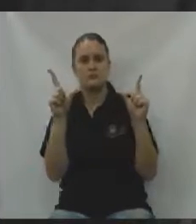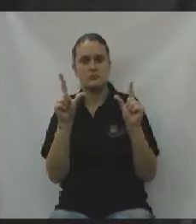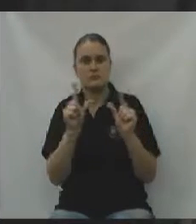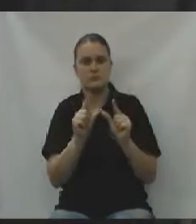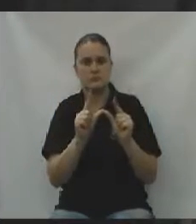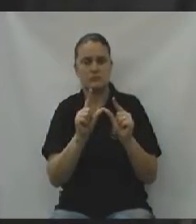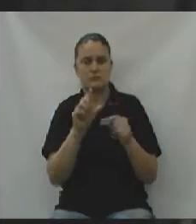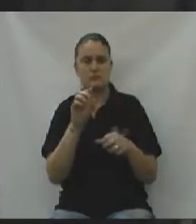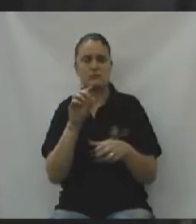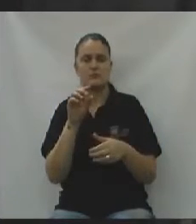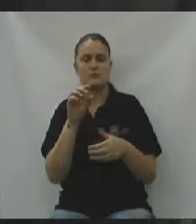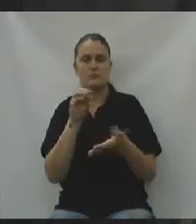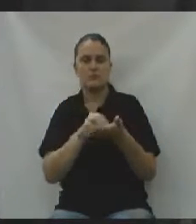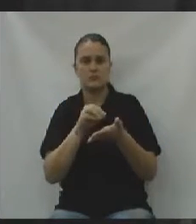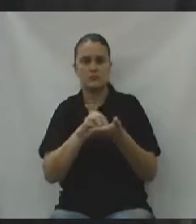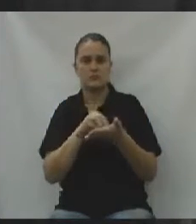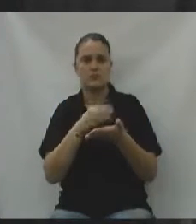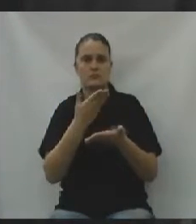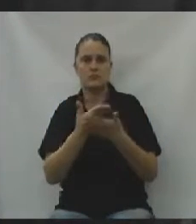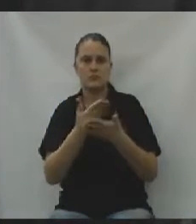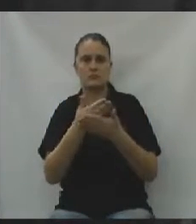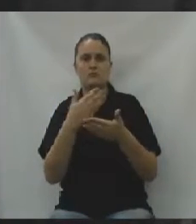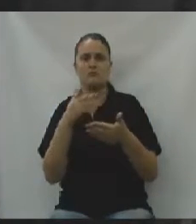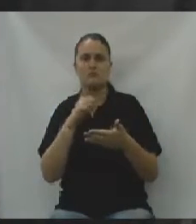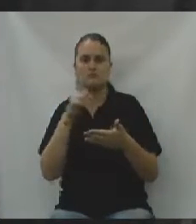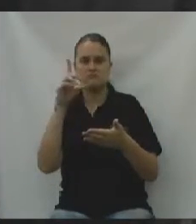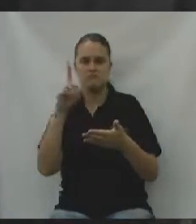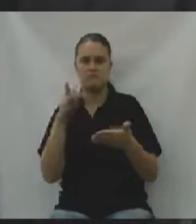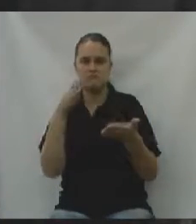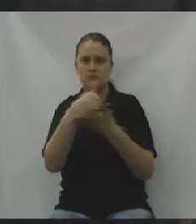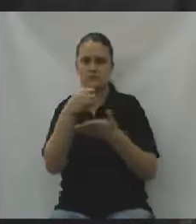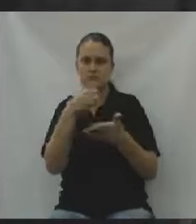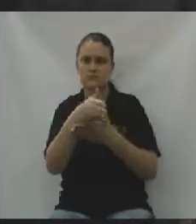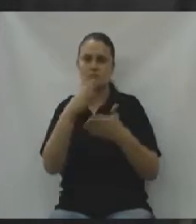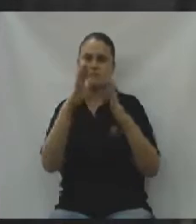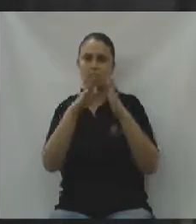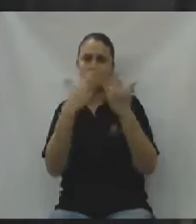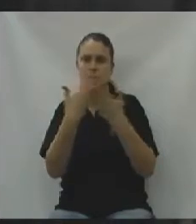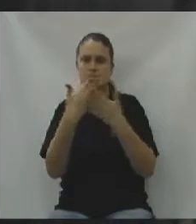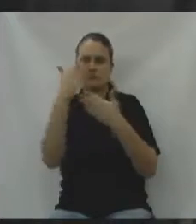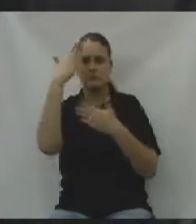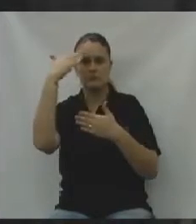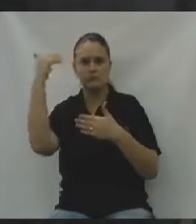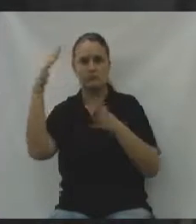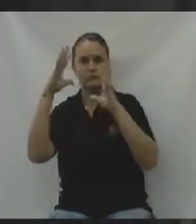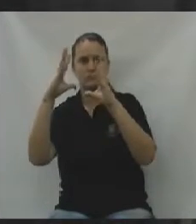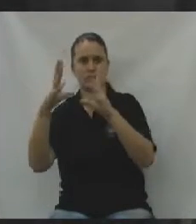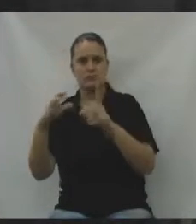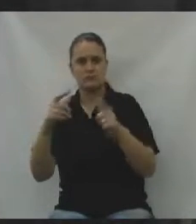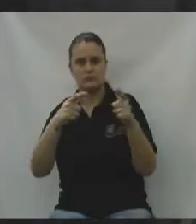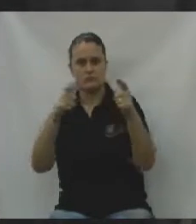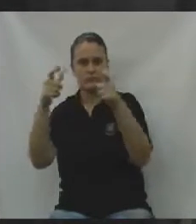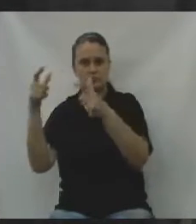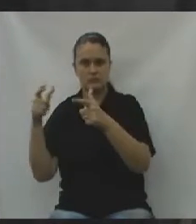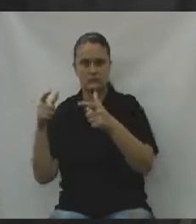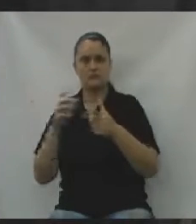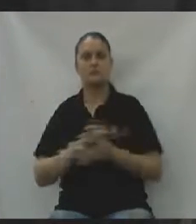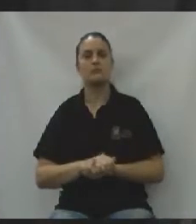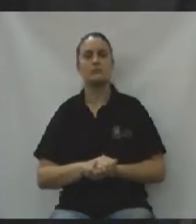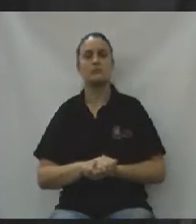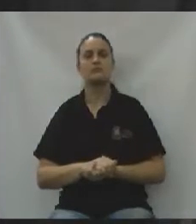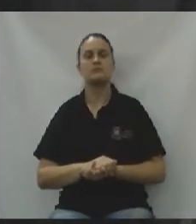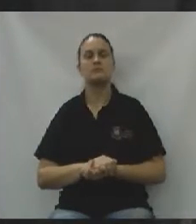e garantir a frequência, a permanência e o sucesso dos alunos em toda a nossa região.